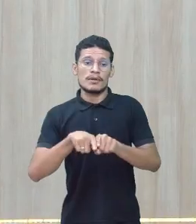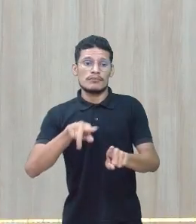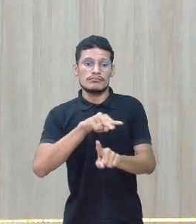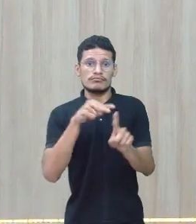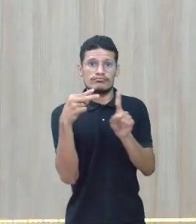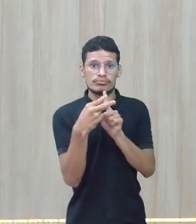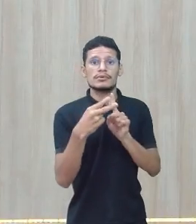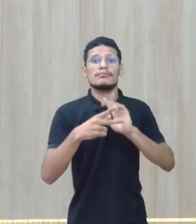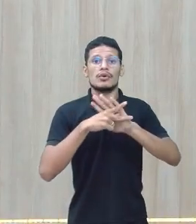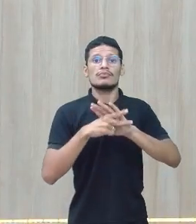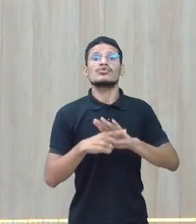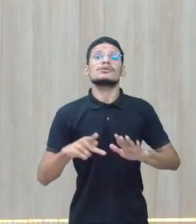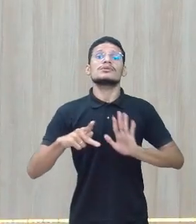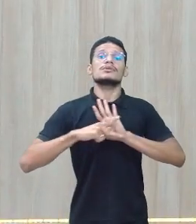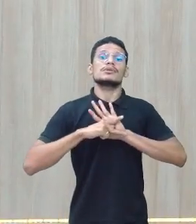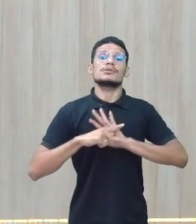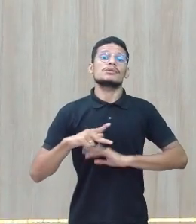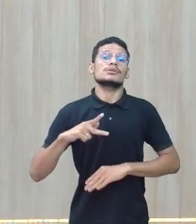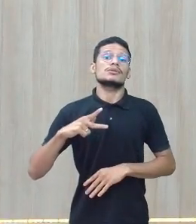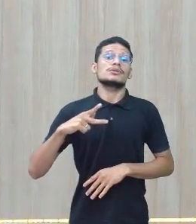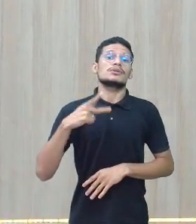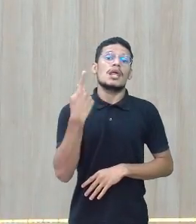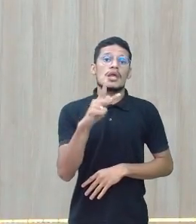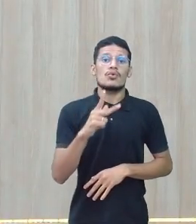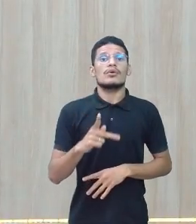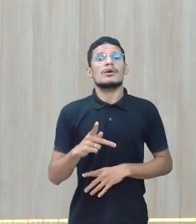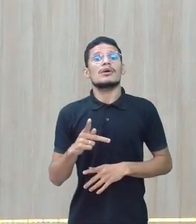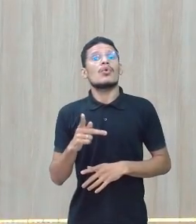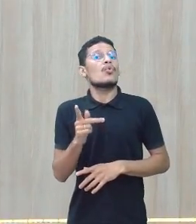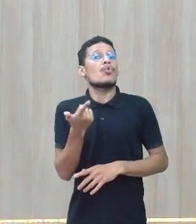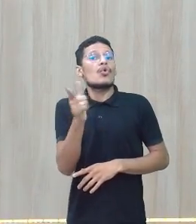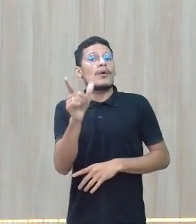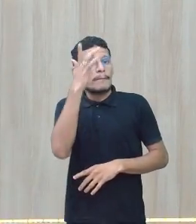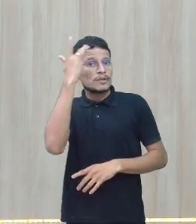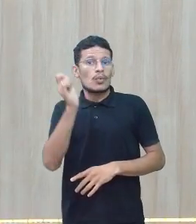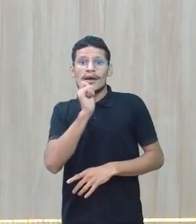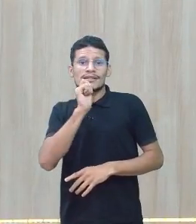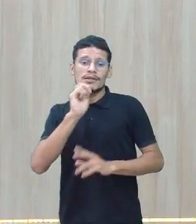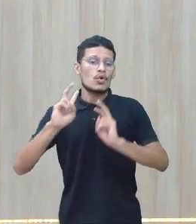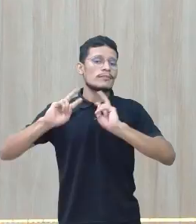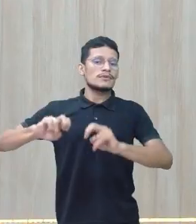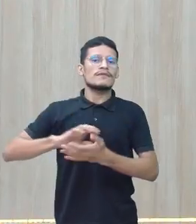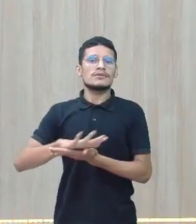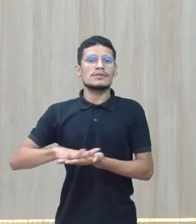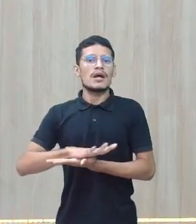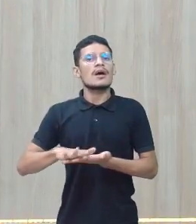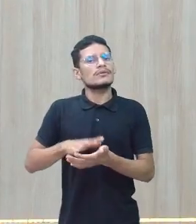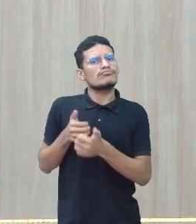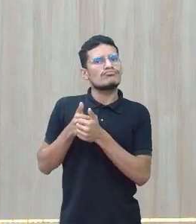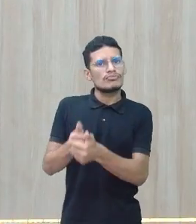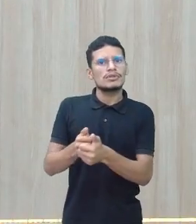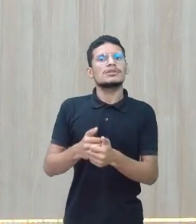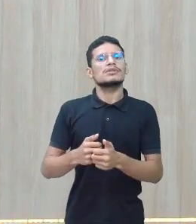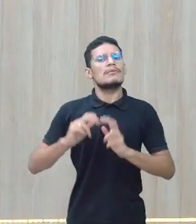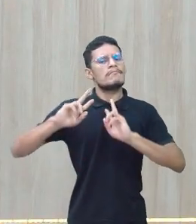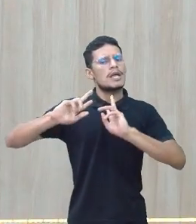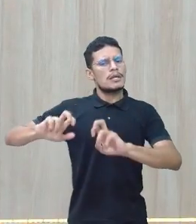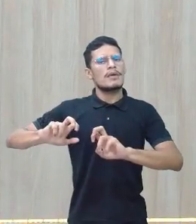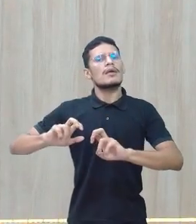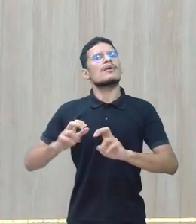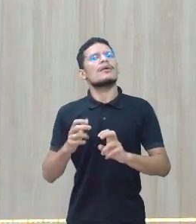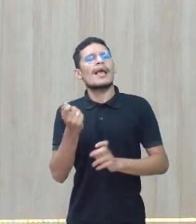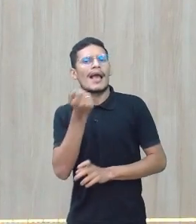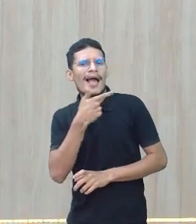vista exclusivo seu, que na verdade ninguém conseguiu ter, ninguém conseguiu acompanhar aquilo que estava acontecendo e visualizar com a